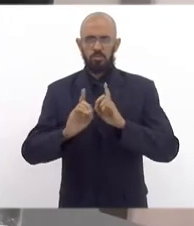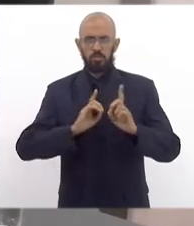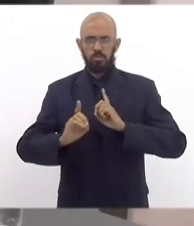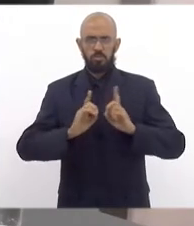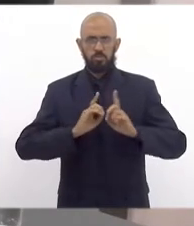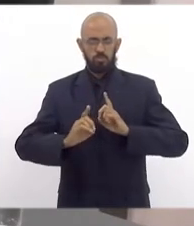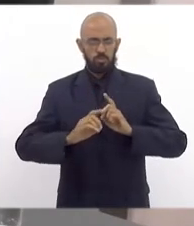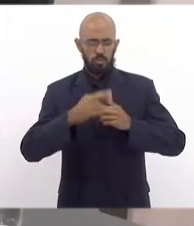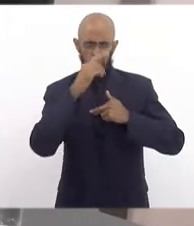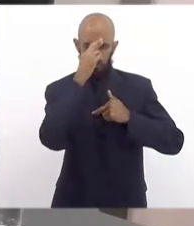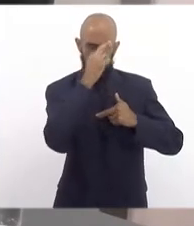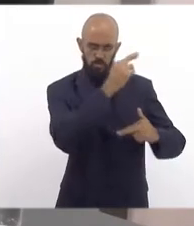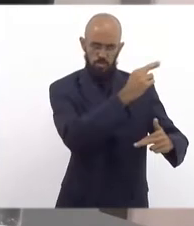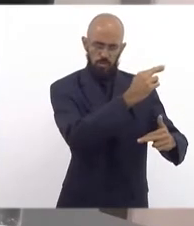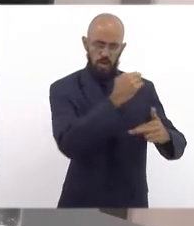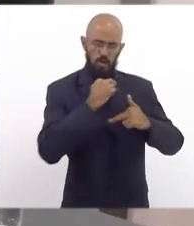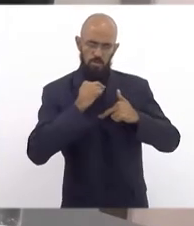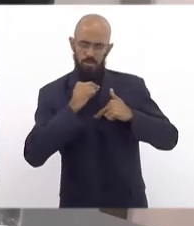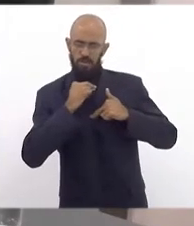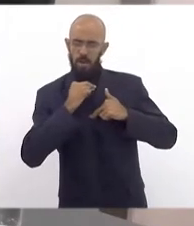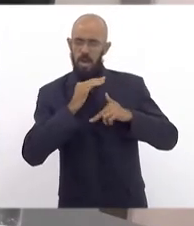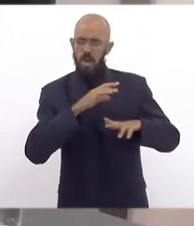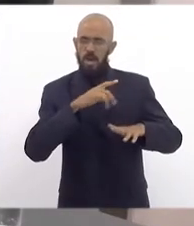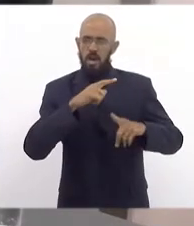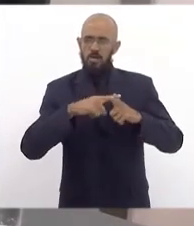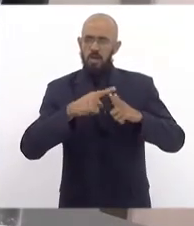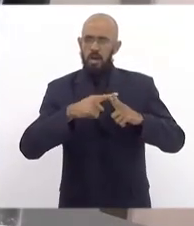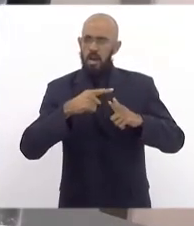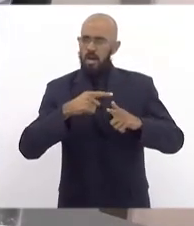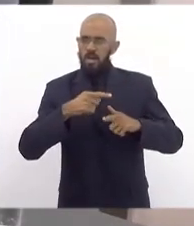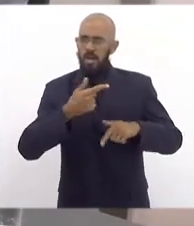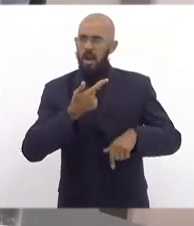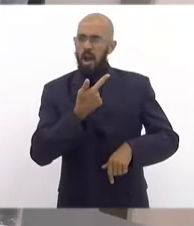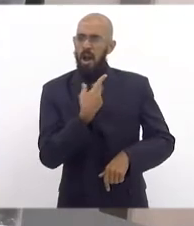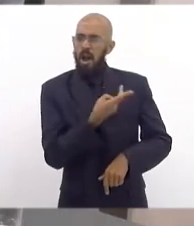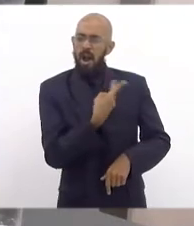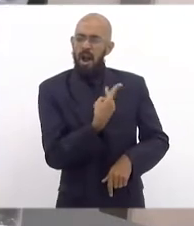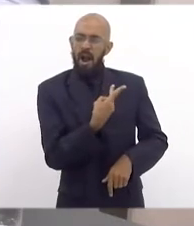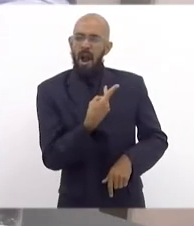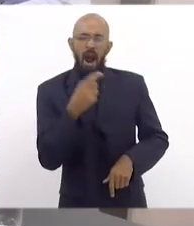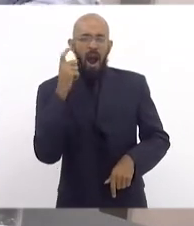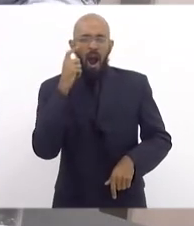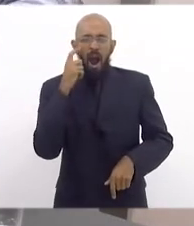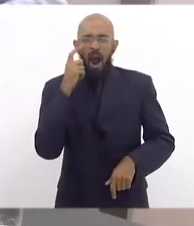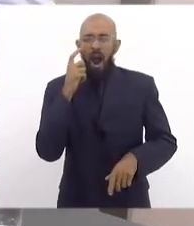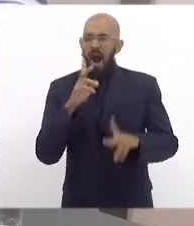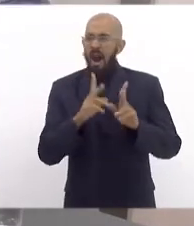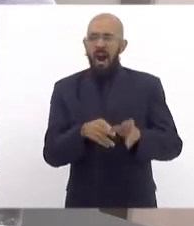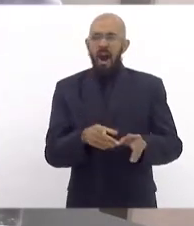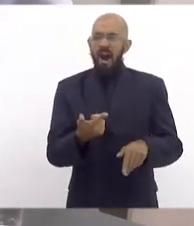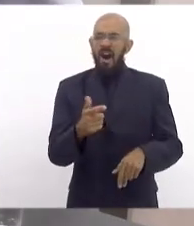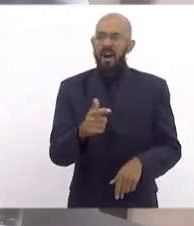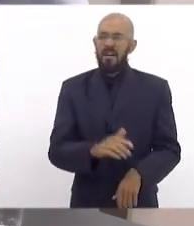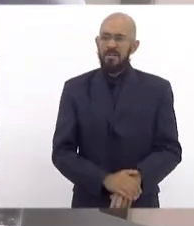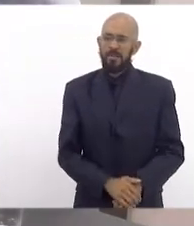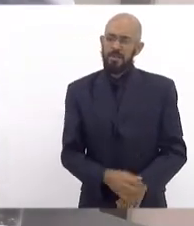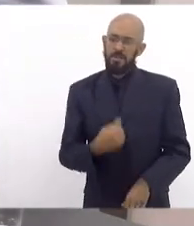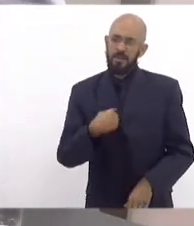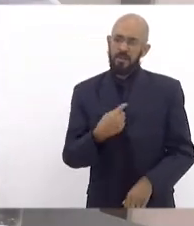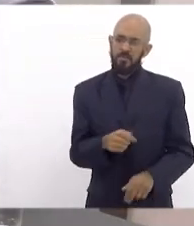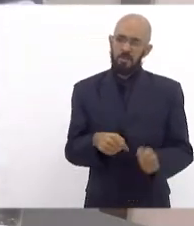né as pessoas não são obrigadas a pensar iguais né acabei de ser tá uma divergência que eu tenho aqui com o senhor eu apresenta projeto de redução de Carga Tributária